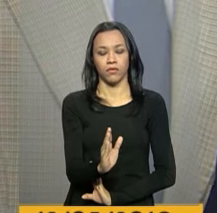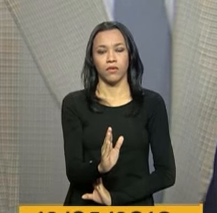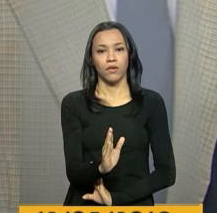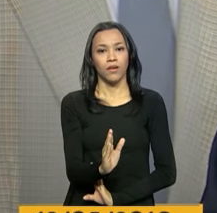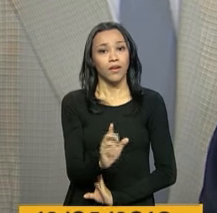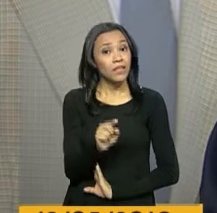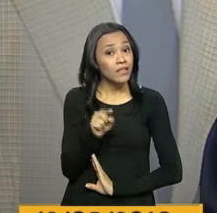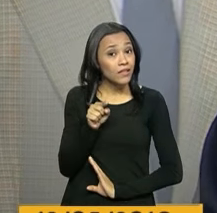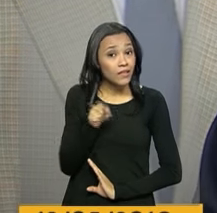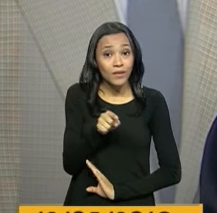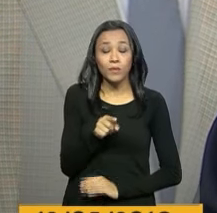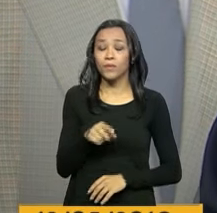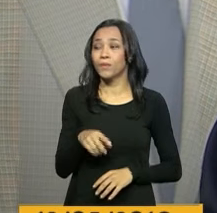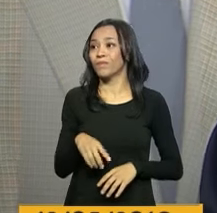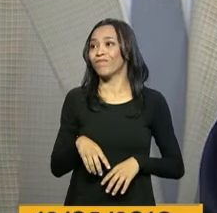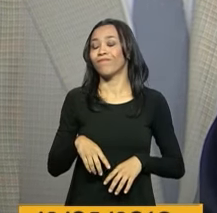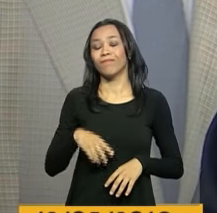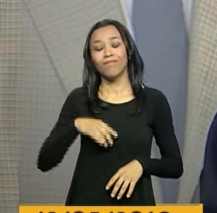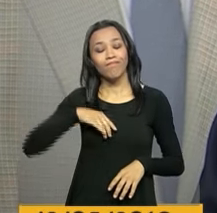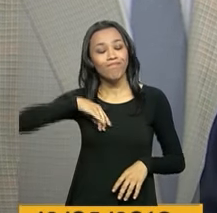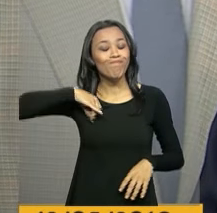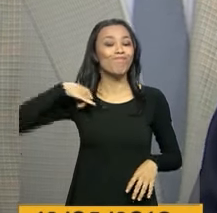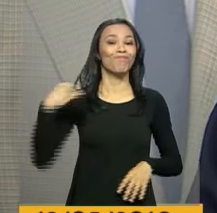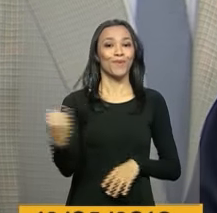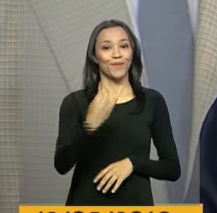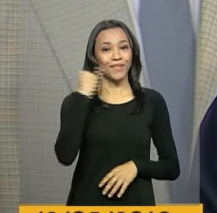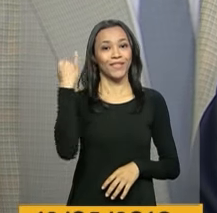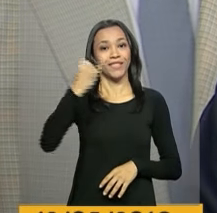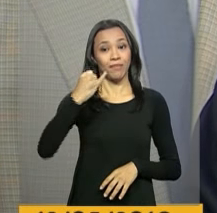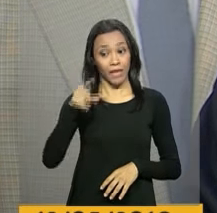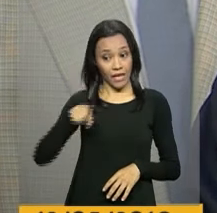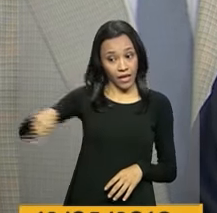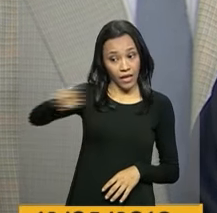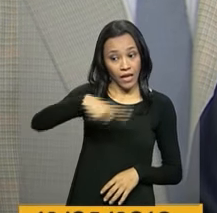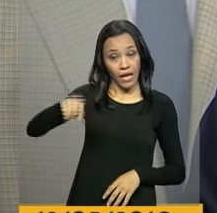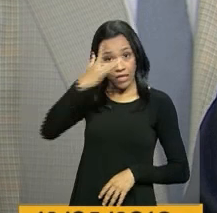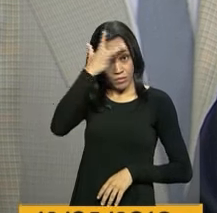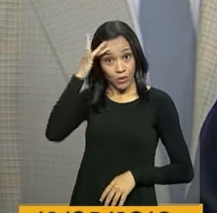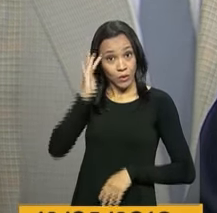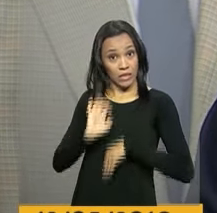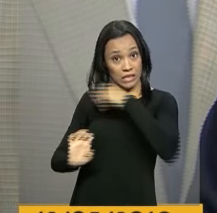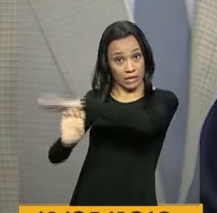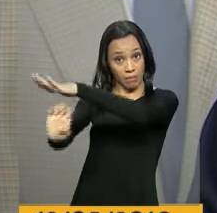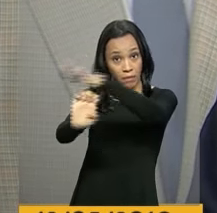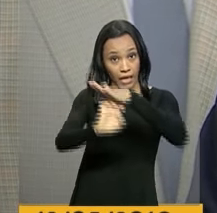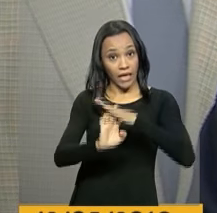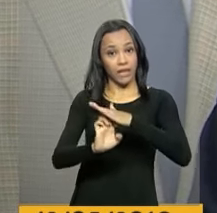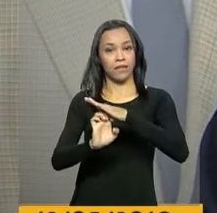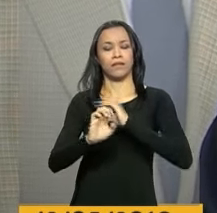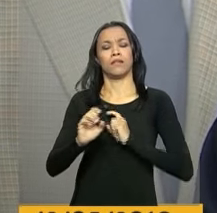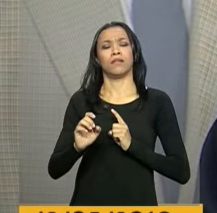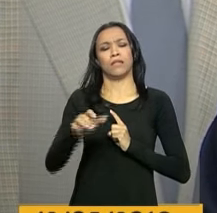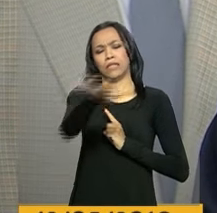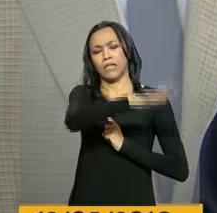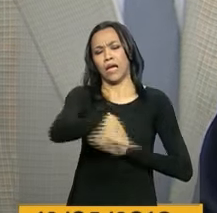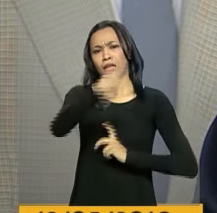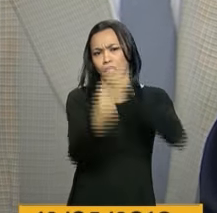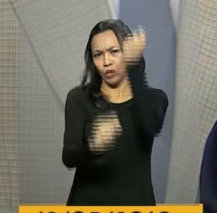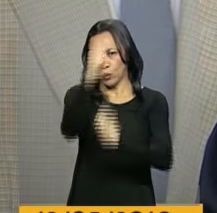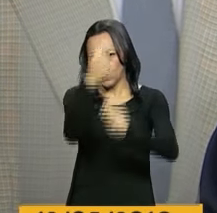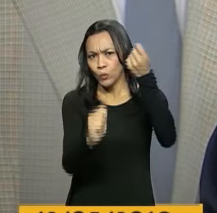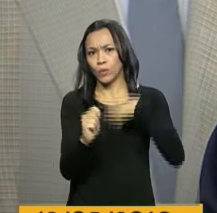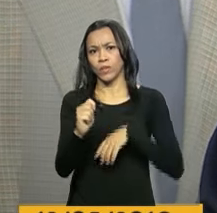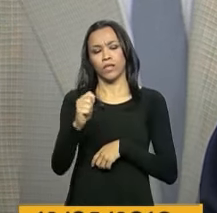fator necessário para que empresários dos setores industriais, de serviços,